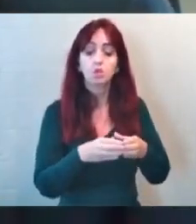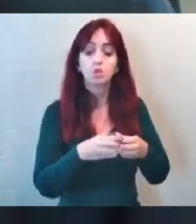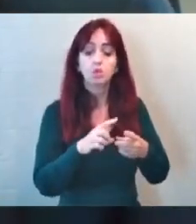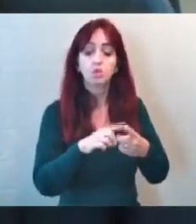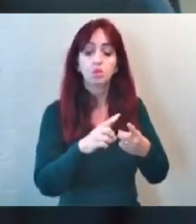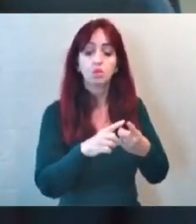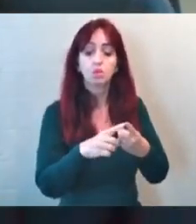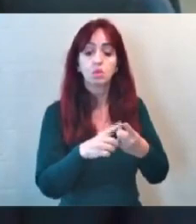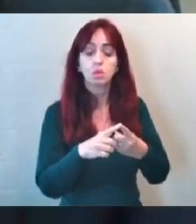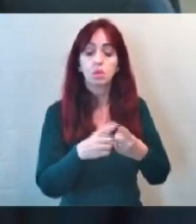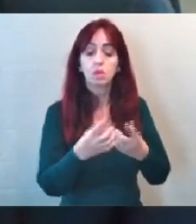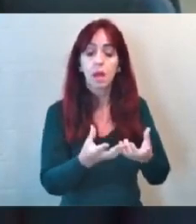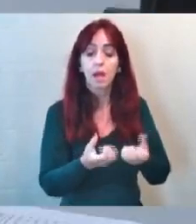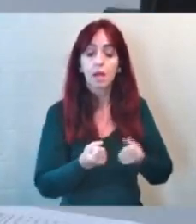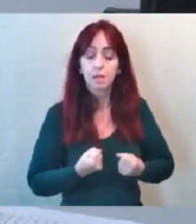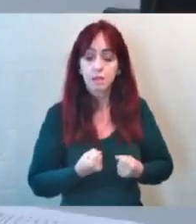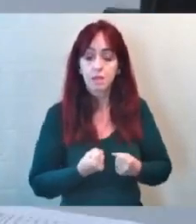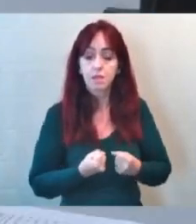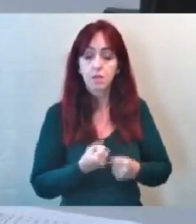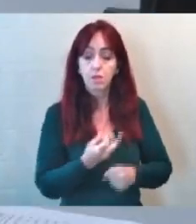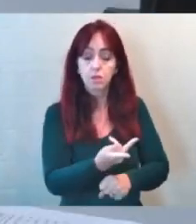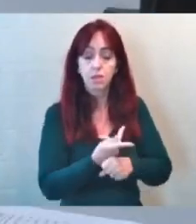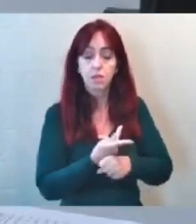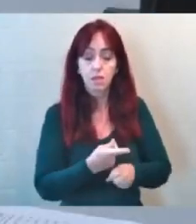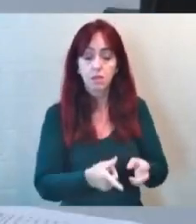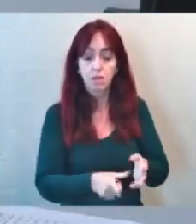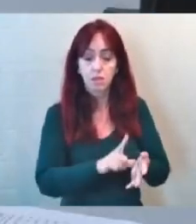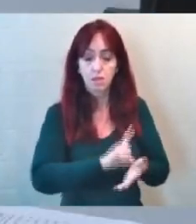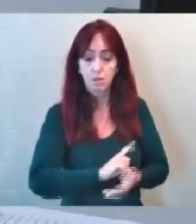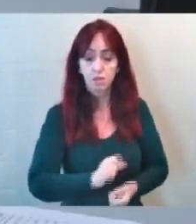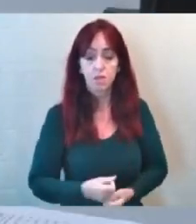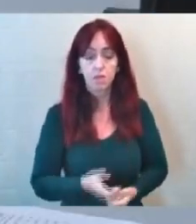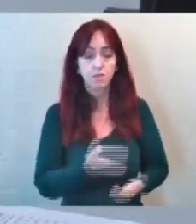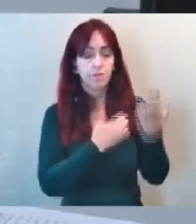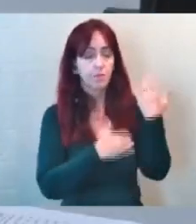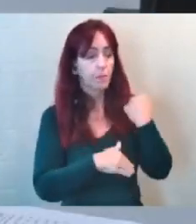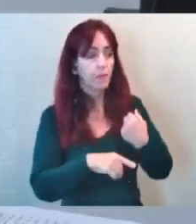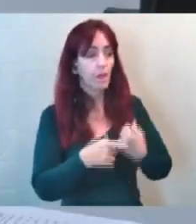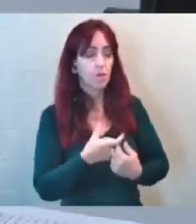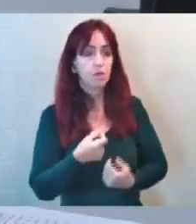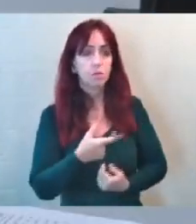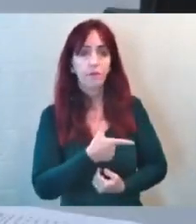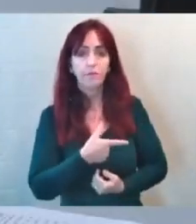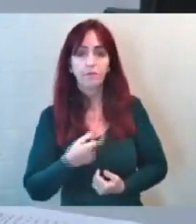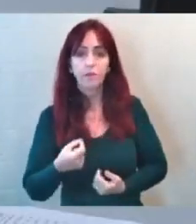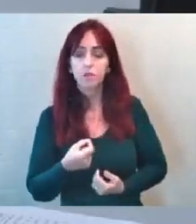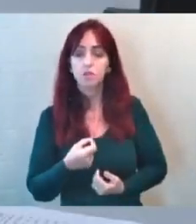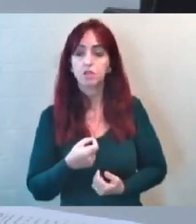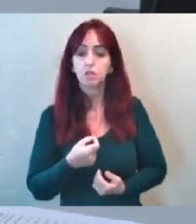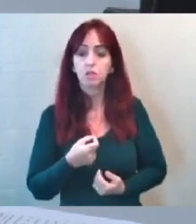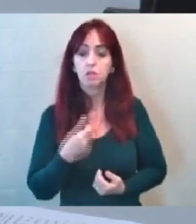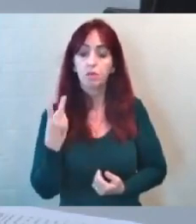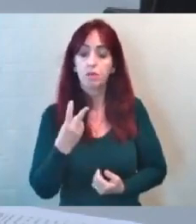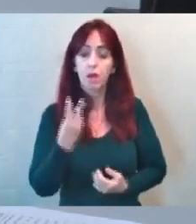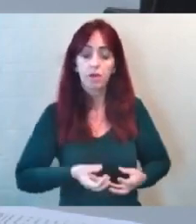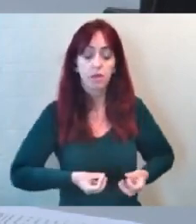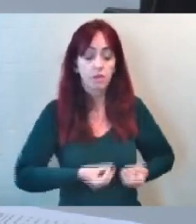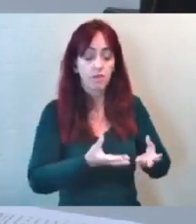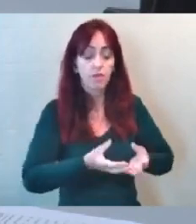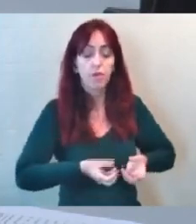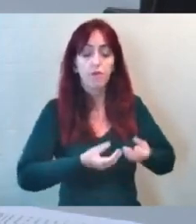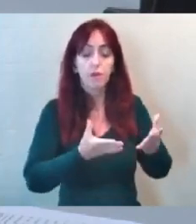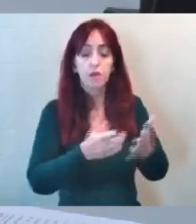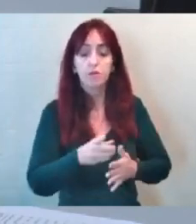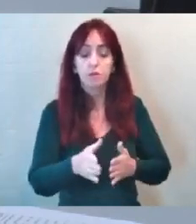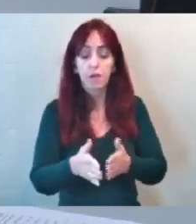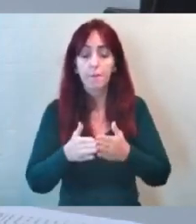de créditos antecipados. Tá, então desde meados de 2020, que o valor está sendo devolvido, vocês estão fazendo pedidos de